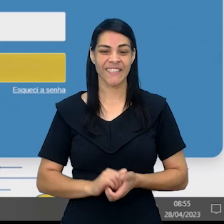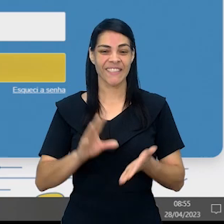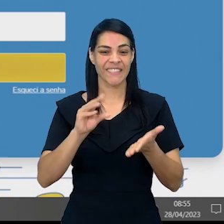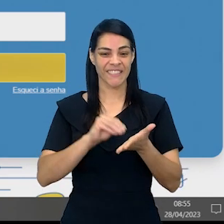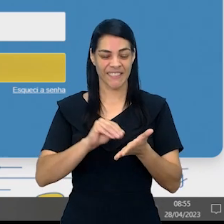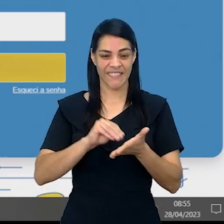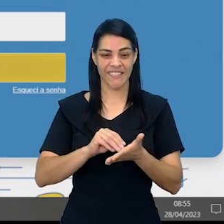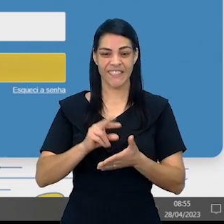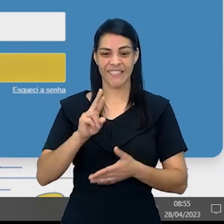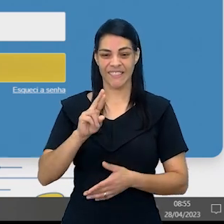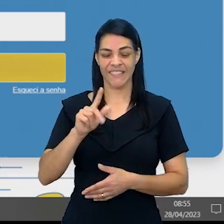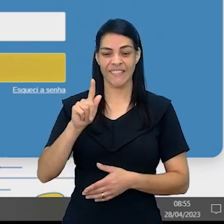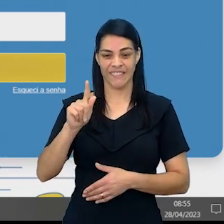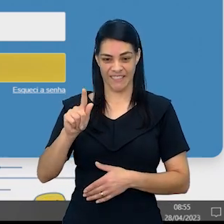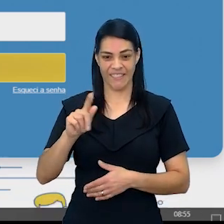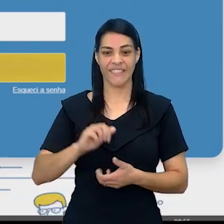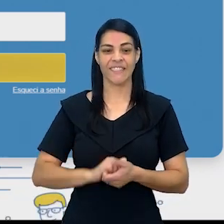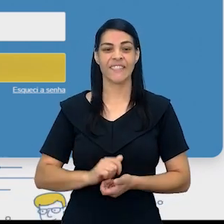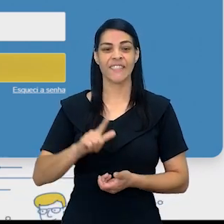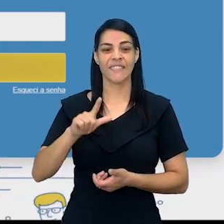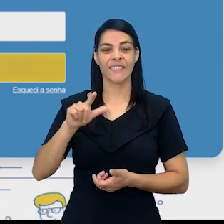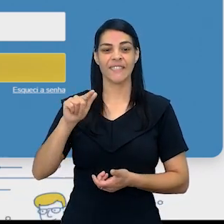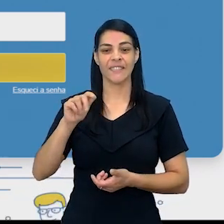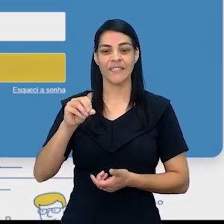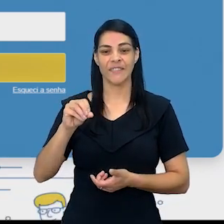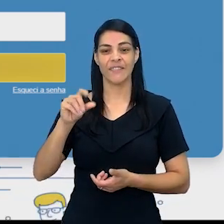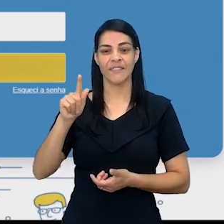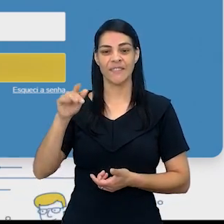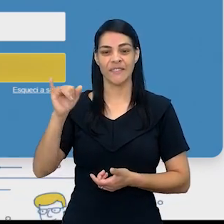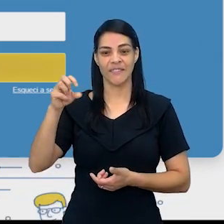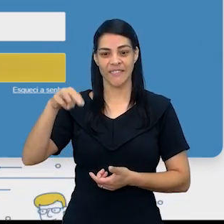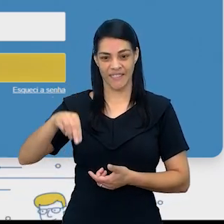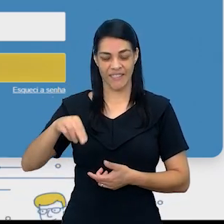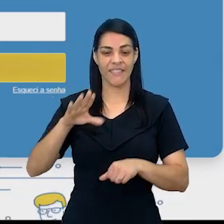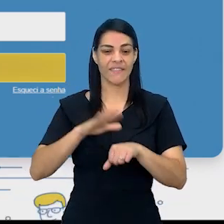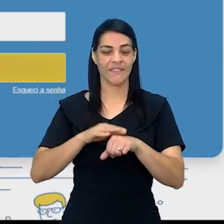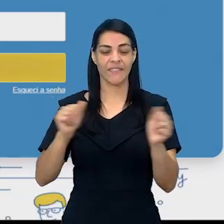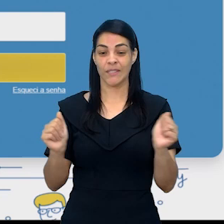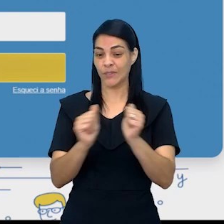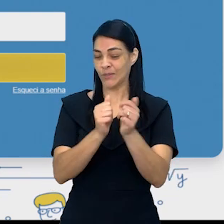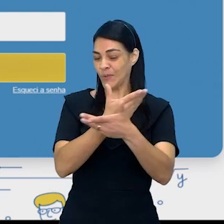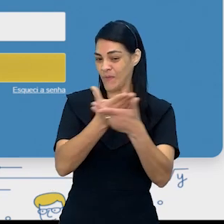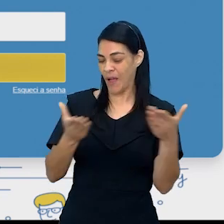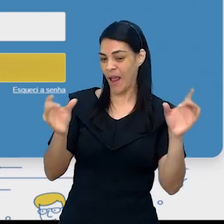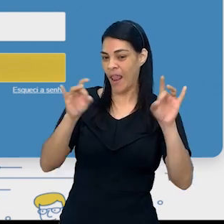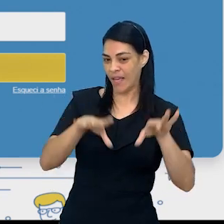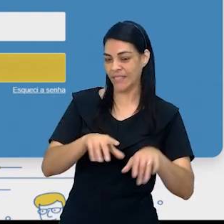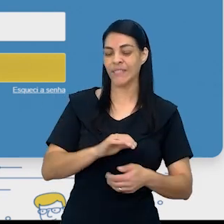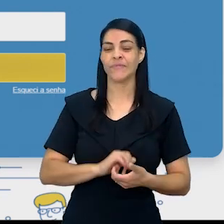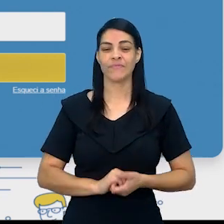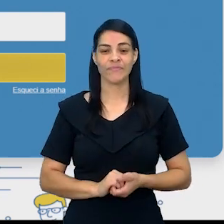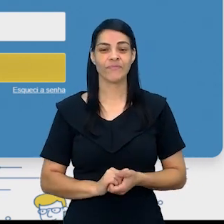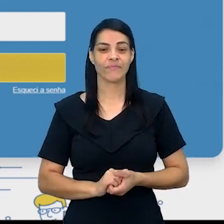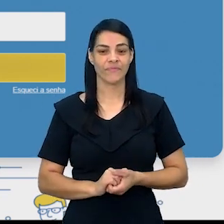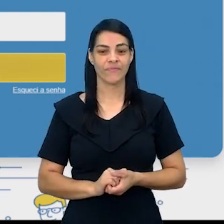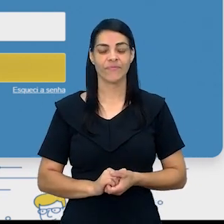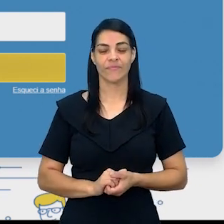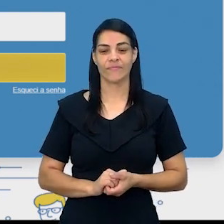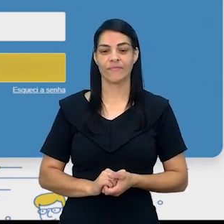colocar Então o meu RG e meu login aí vou fazer com vocês e vou deixar também a gente vai deixar